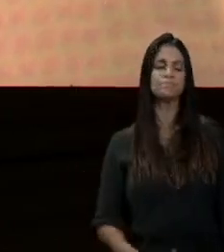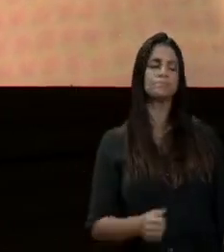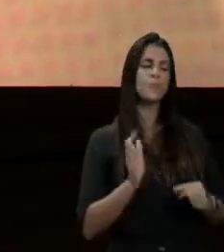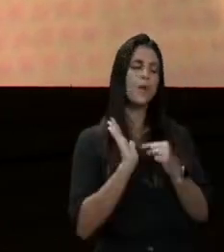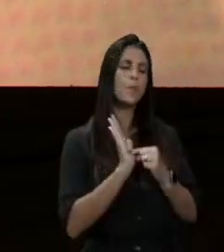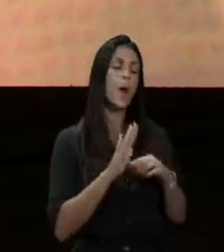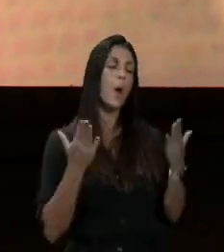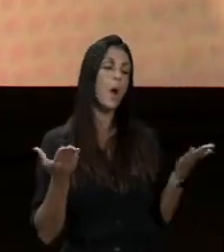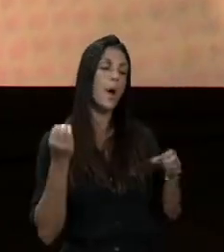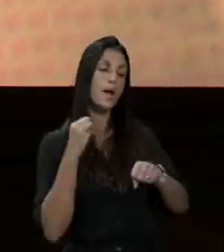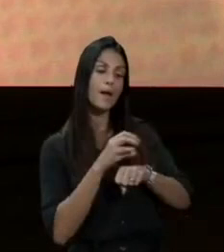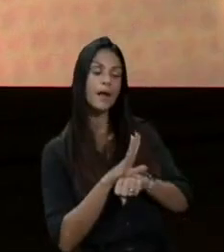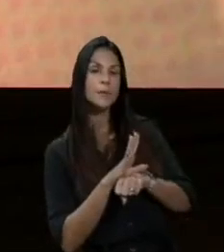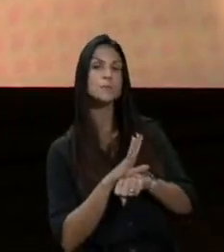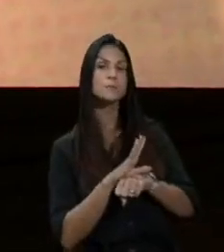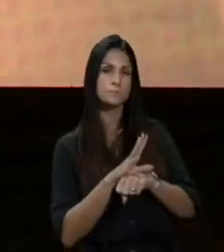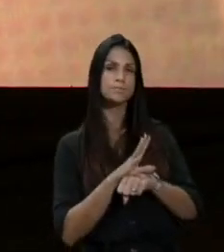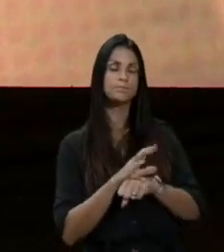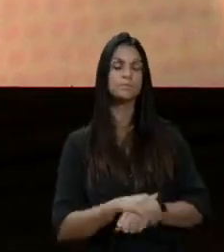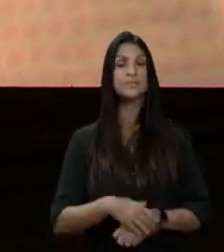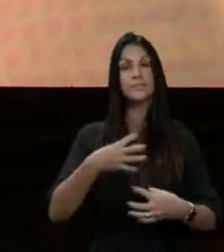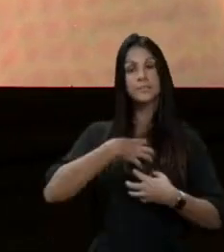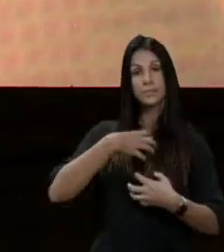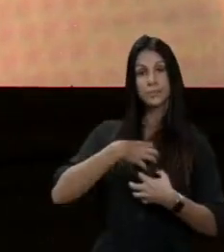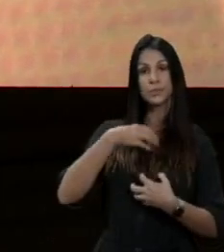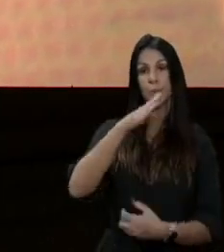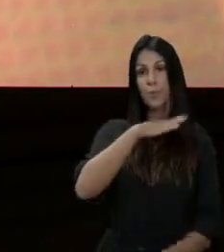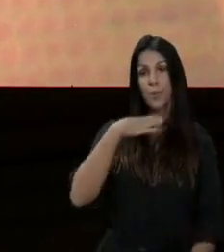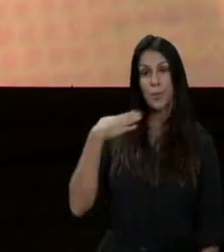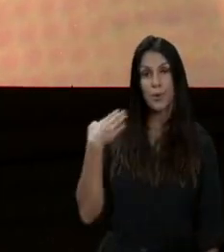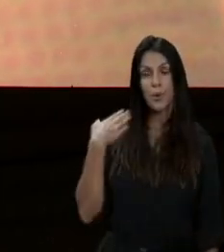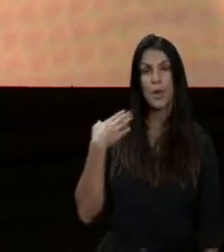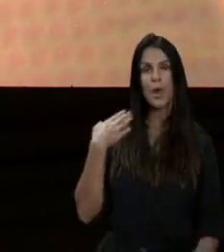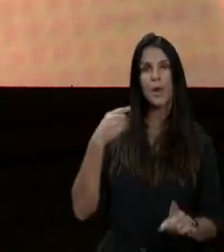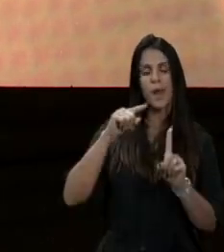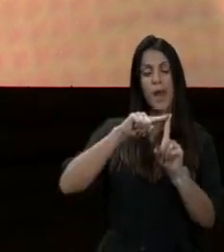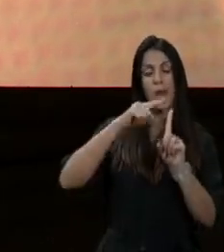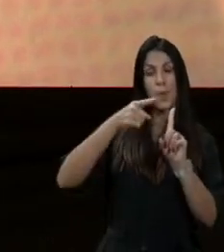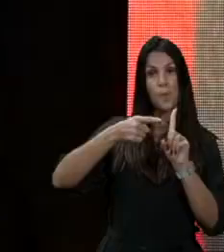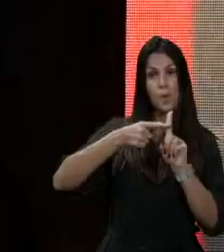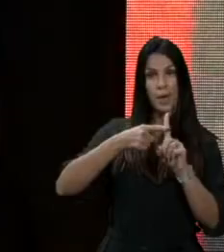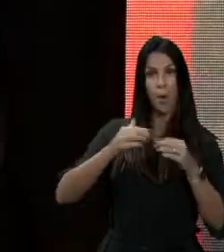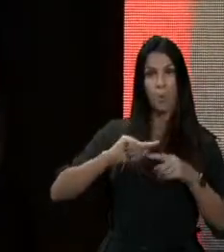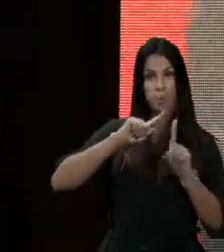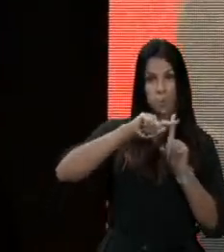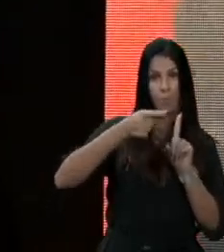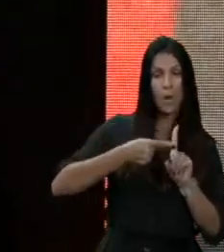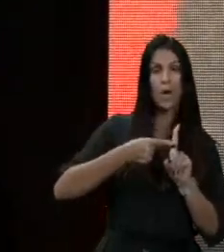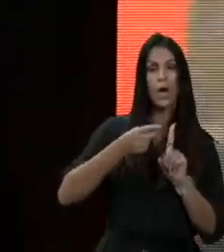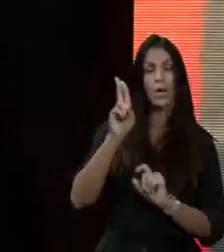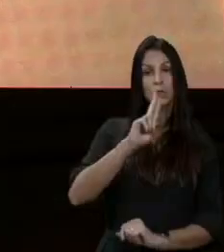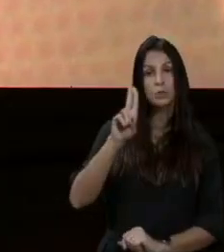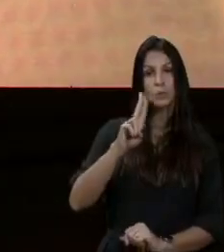mandou deixou um recado aí ela sentiu que ia morrer e ela falou que o menino que nasceu vai chamar Benoni